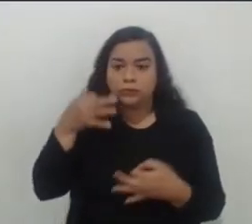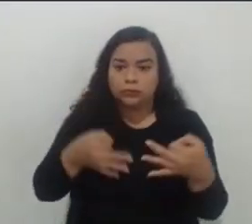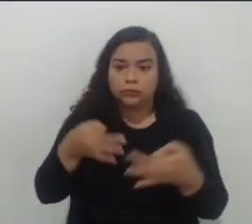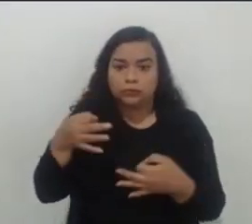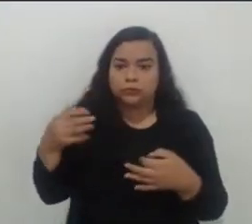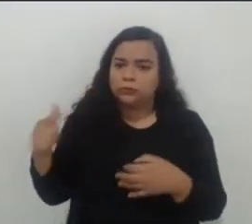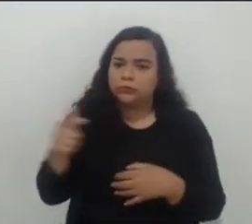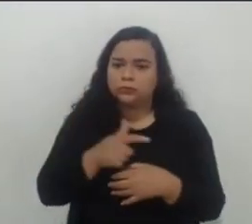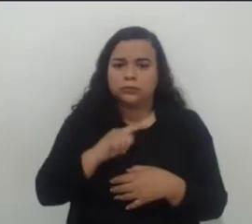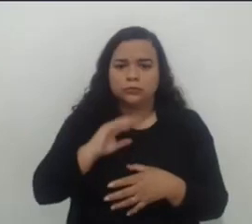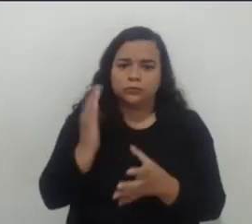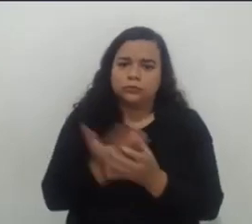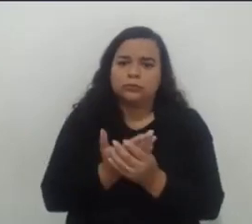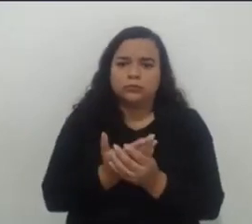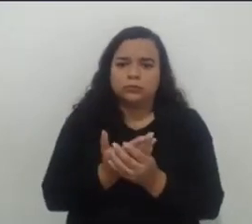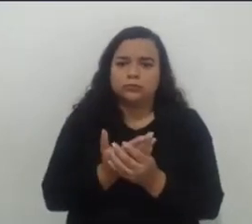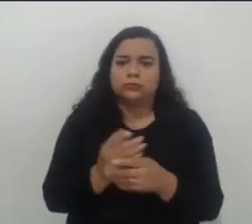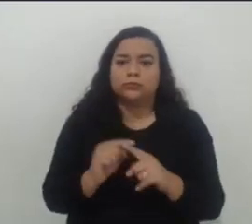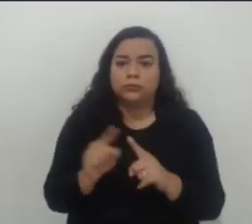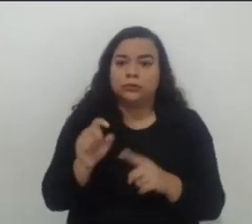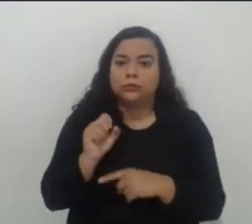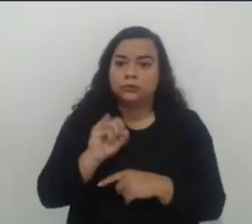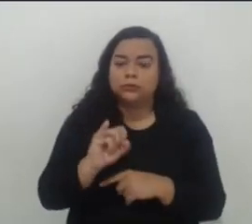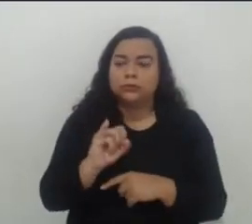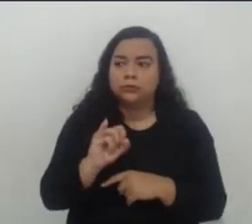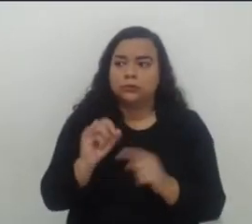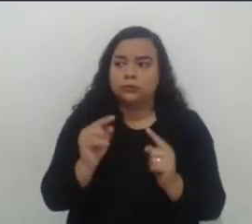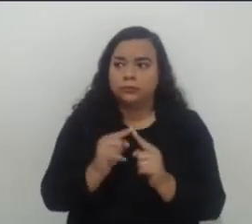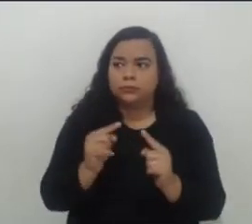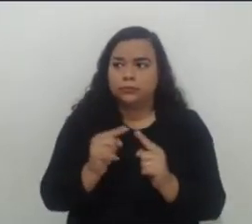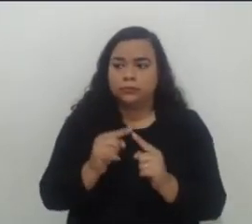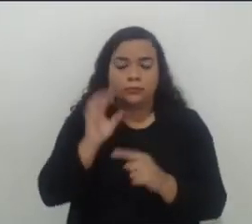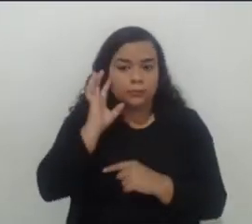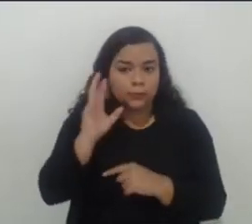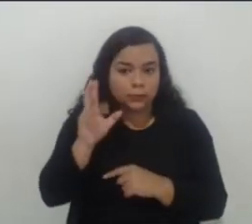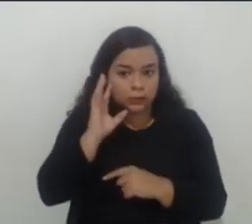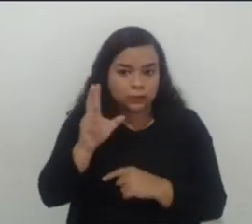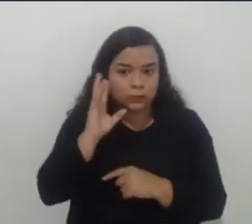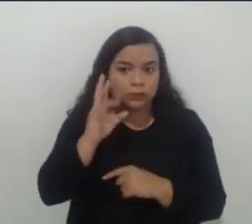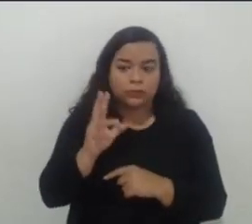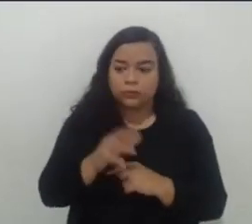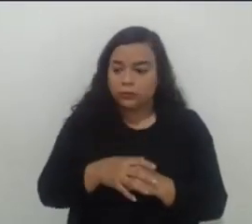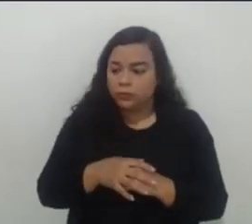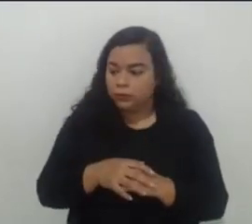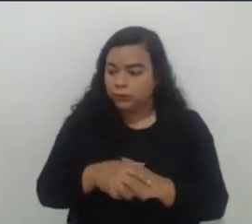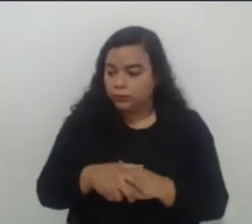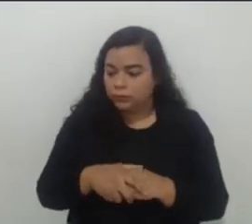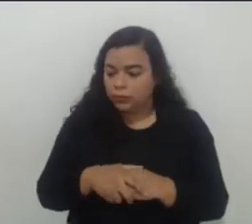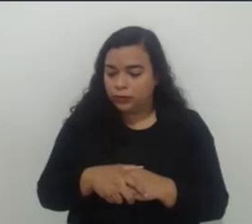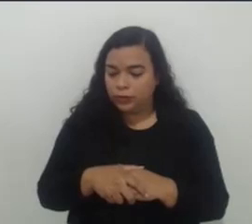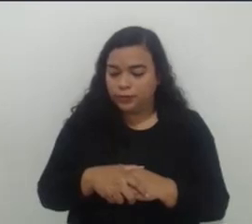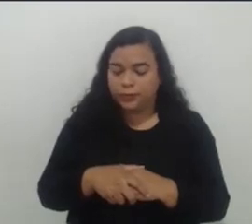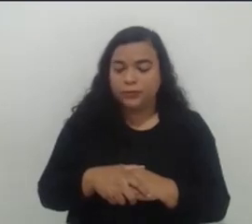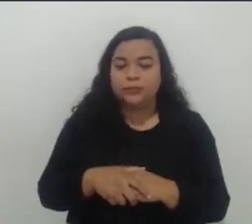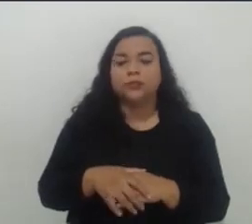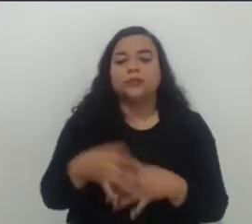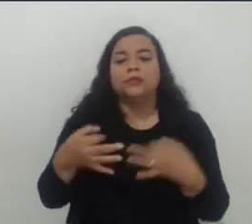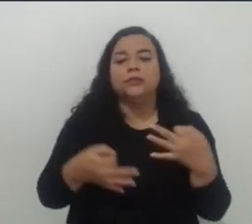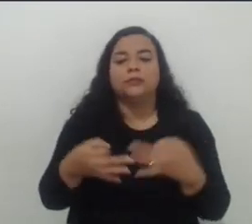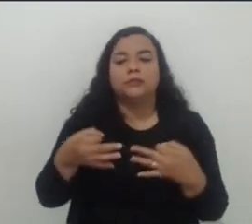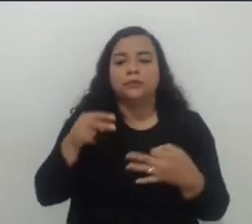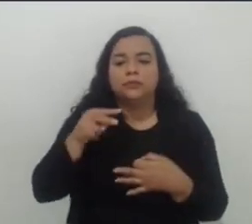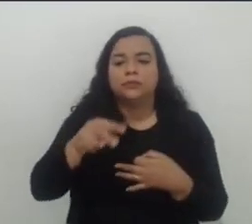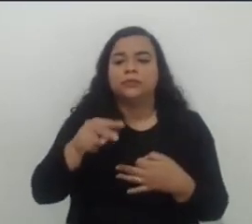Mas se o fato foi suposto no raciocínio como mera etapa para o juiz chegar a uma conclusão, a